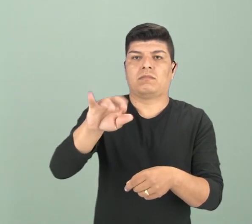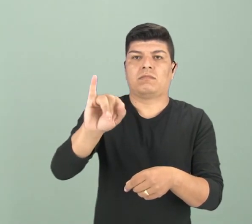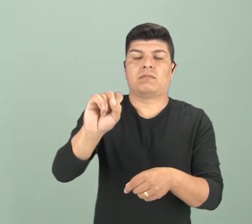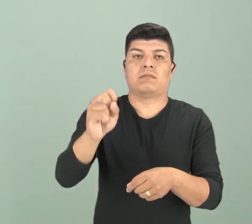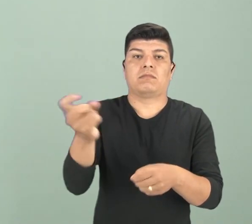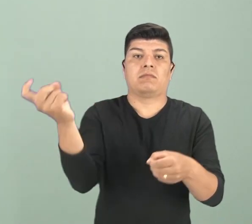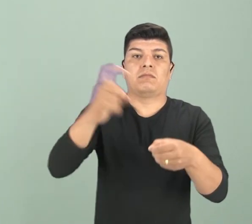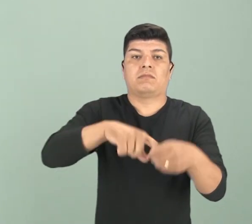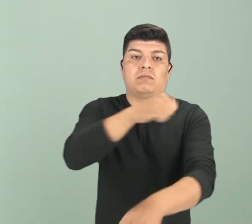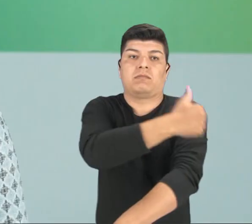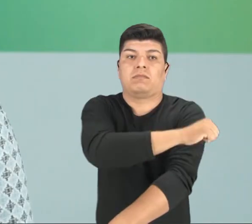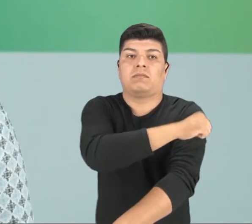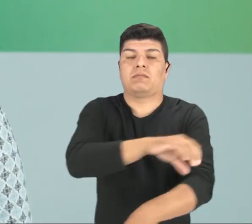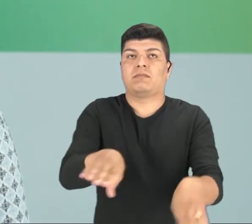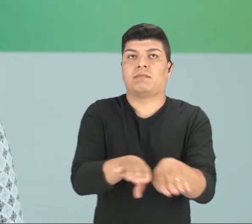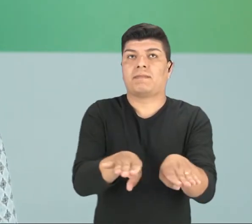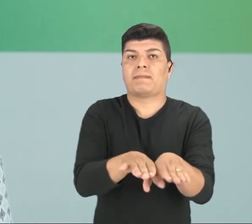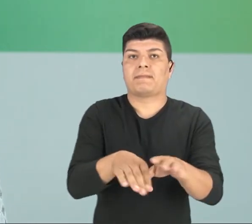Janeiro.